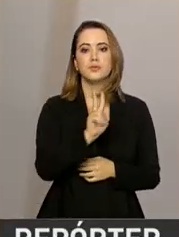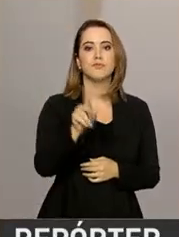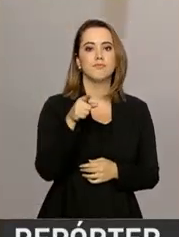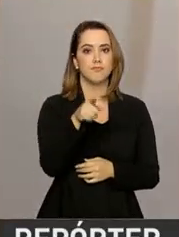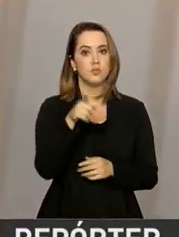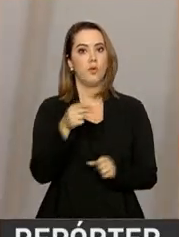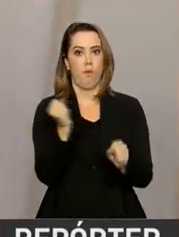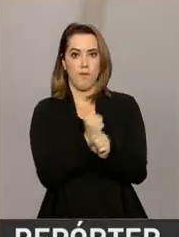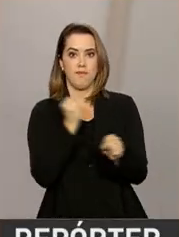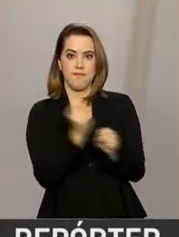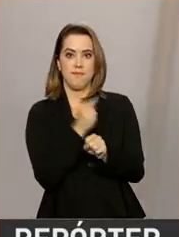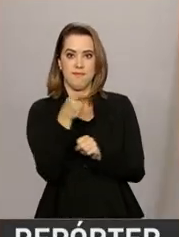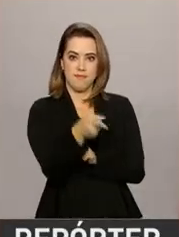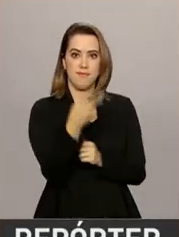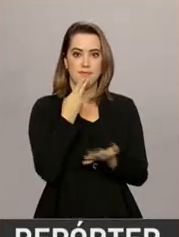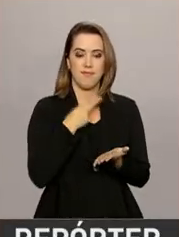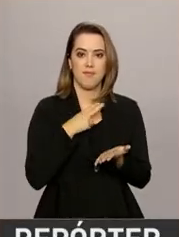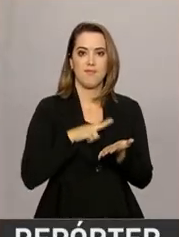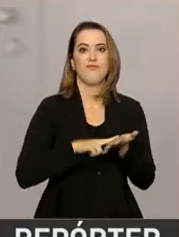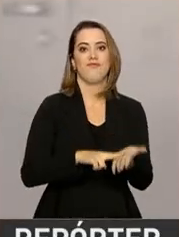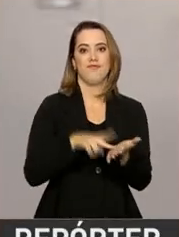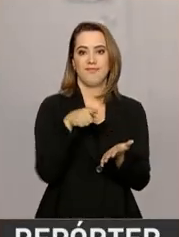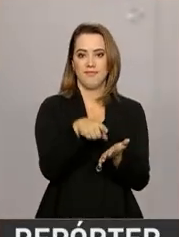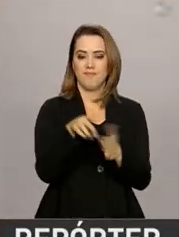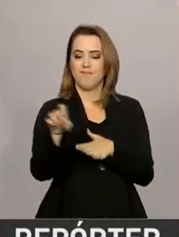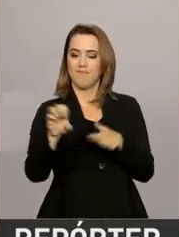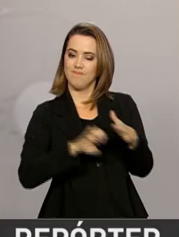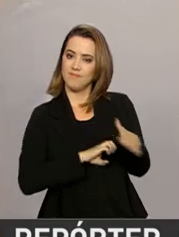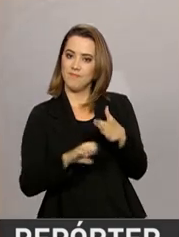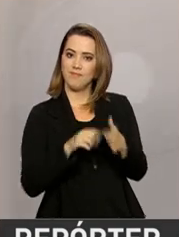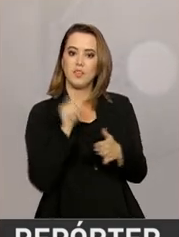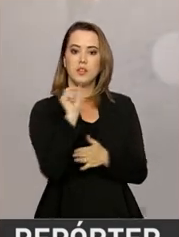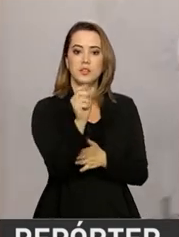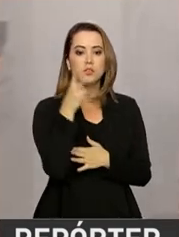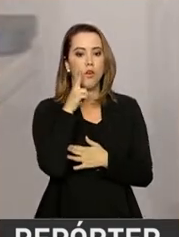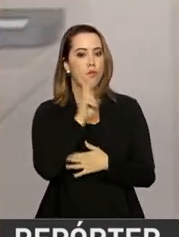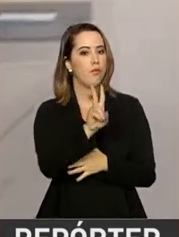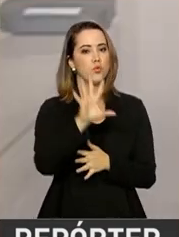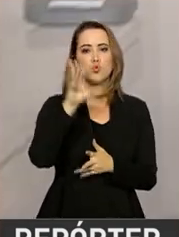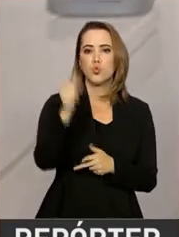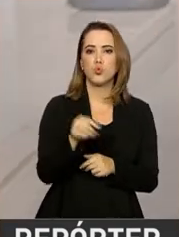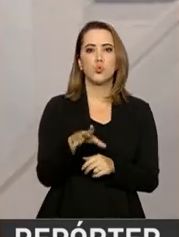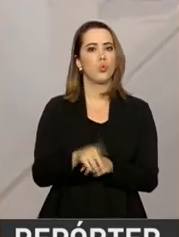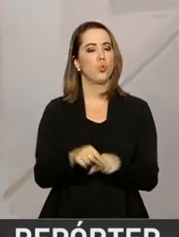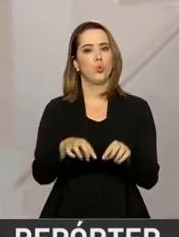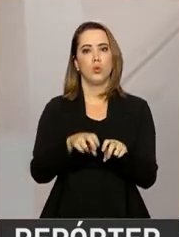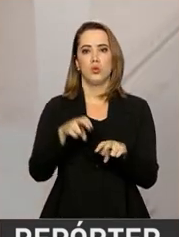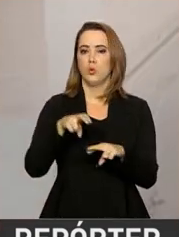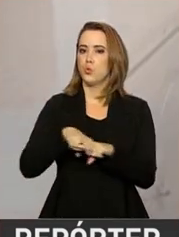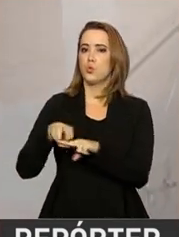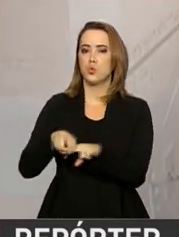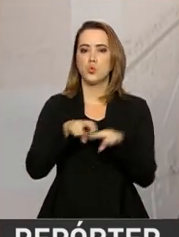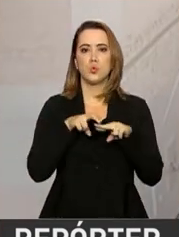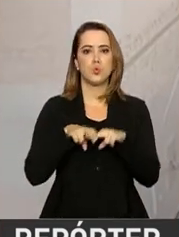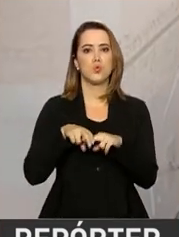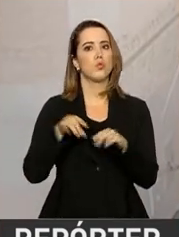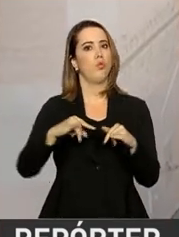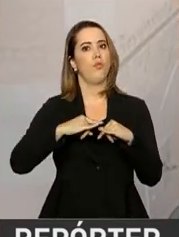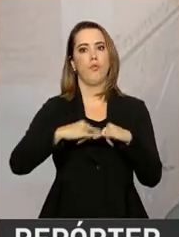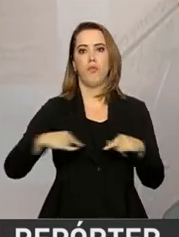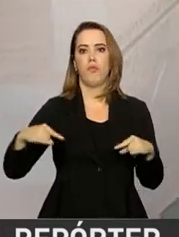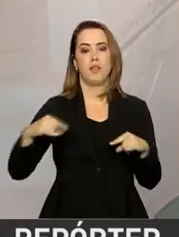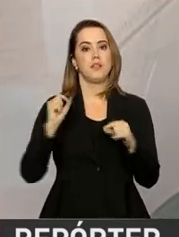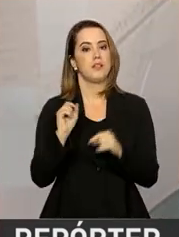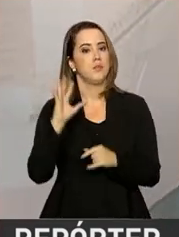aqui foi montado e trazido para o apartamento pela equipe dos correios desde os móveis como sofá cama mesa puffs até os